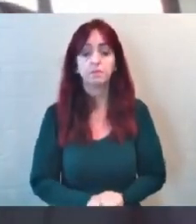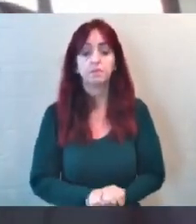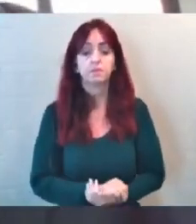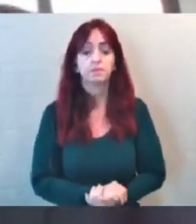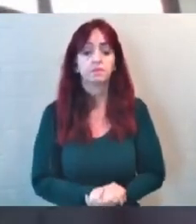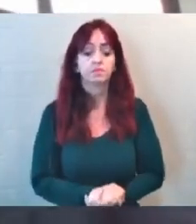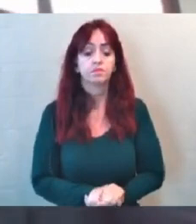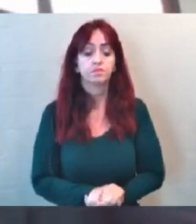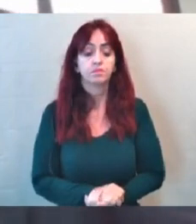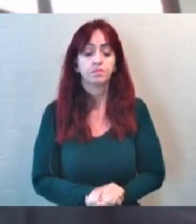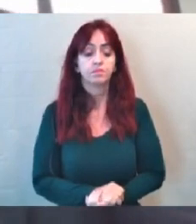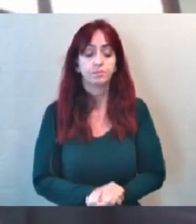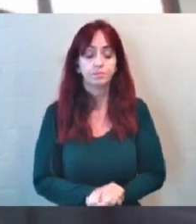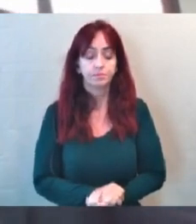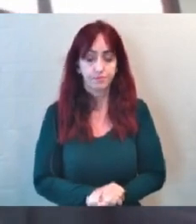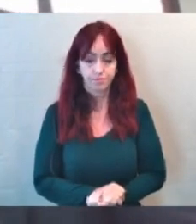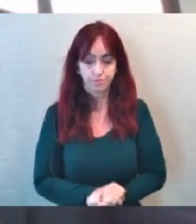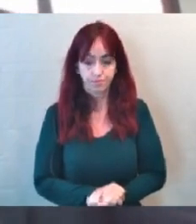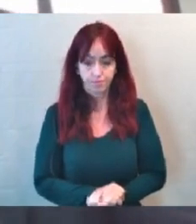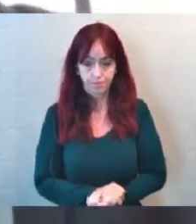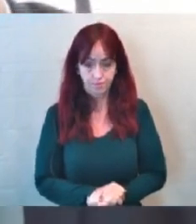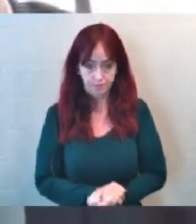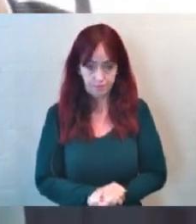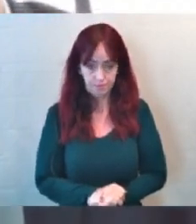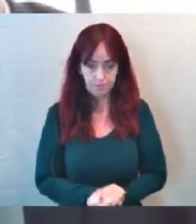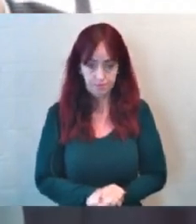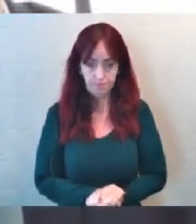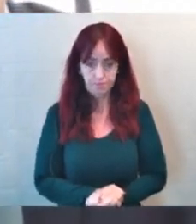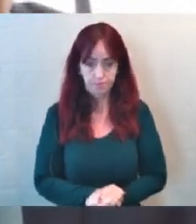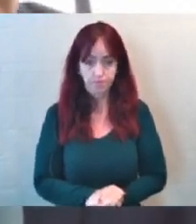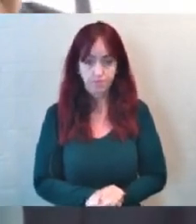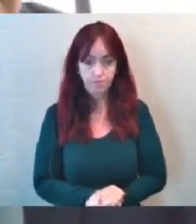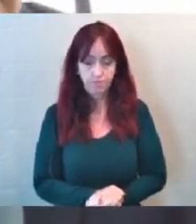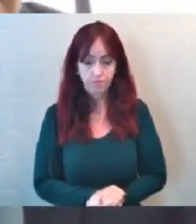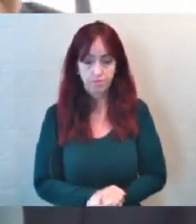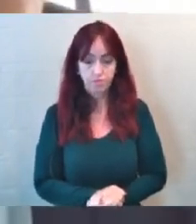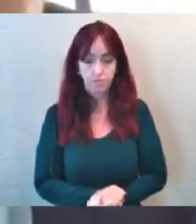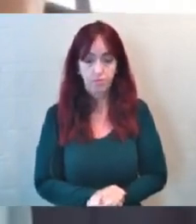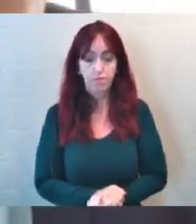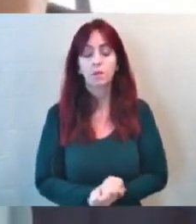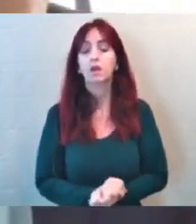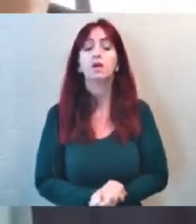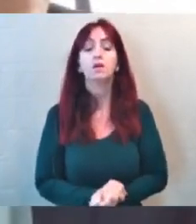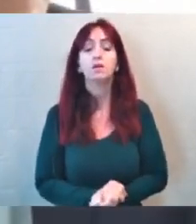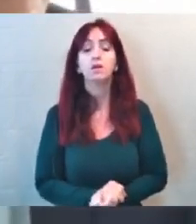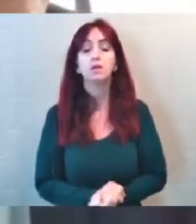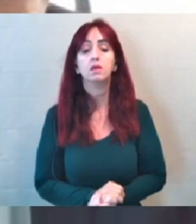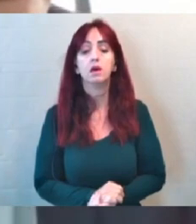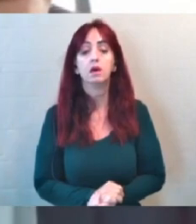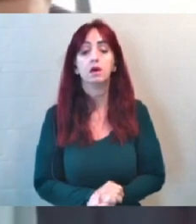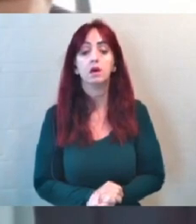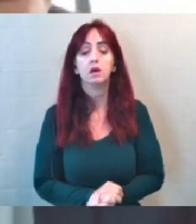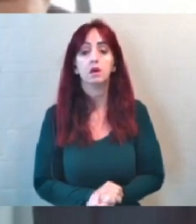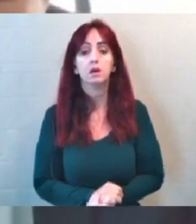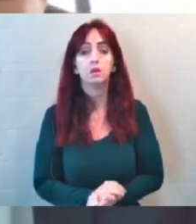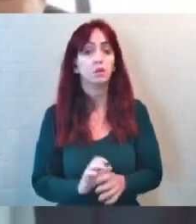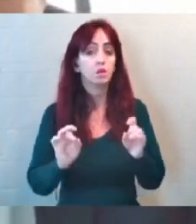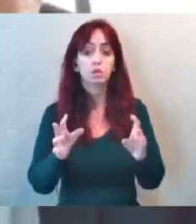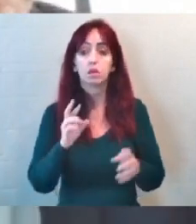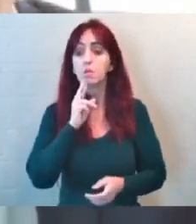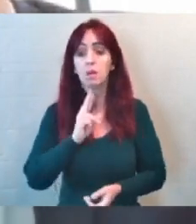Francisco. Tudo bem? Eu quero uma resposta, gente. Eu só quero isso. Não, eu só queria...